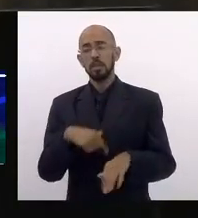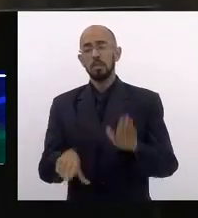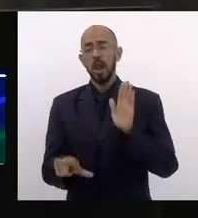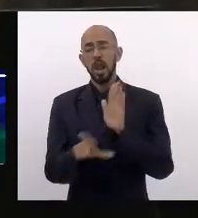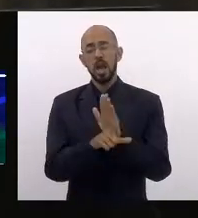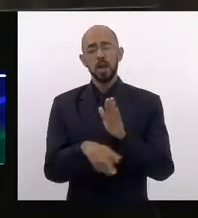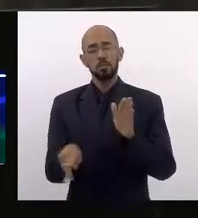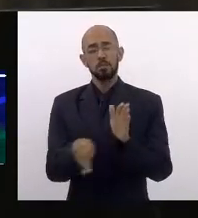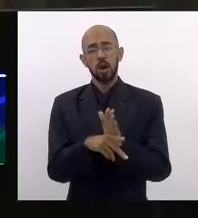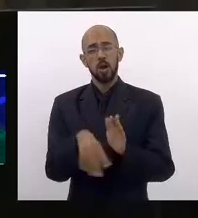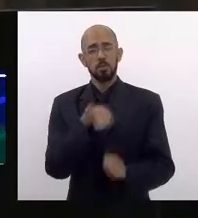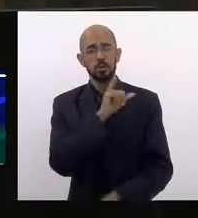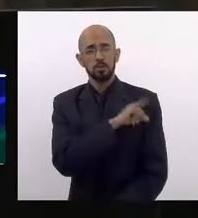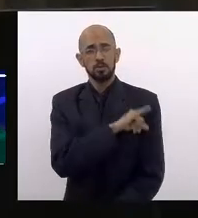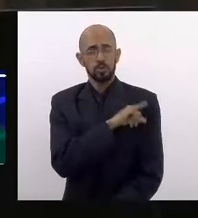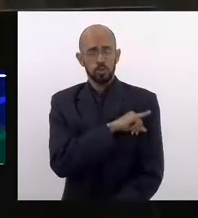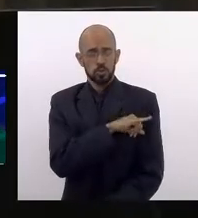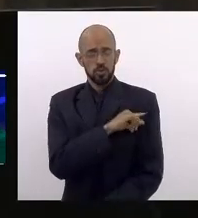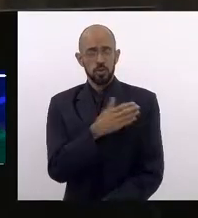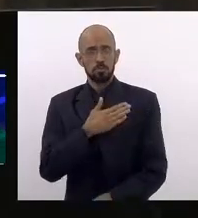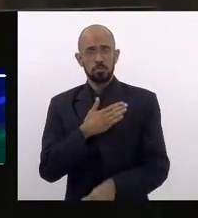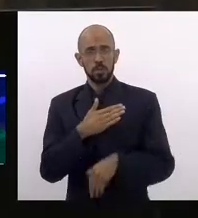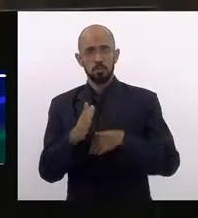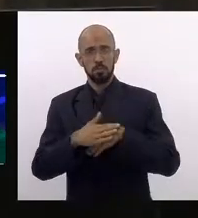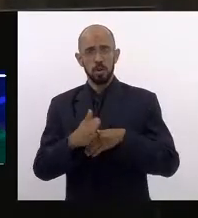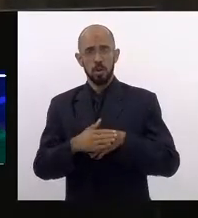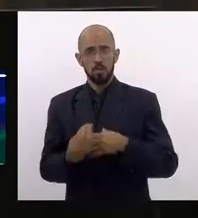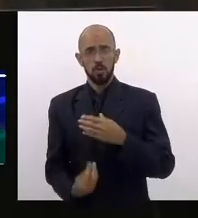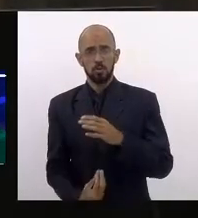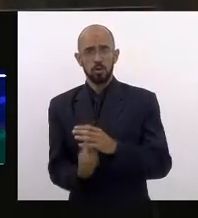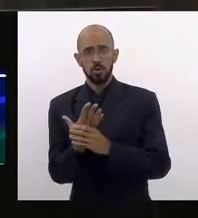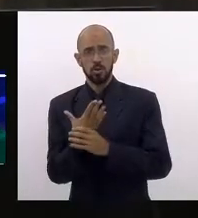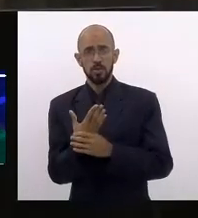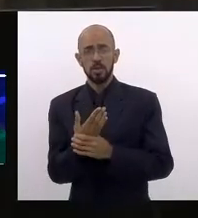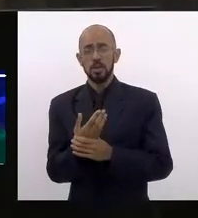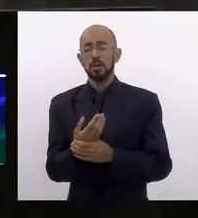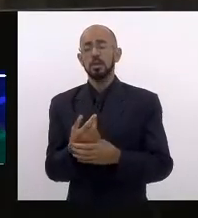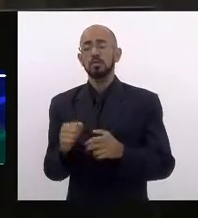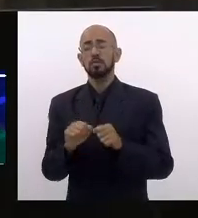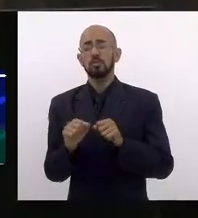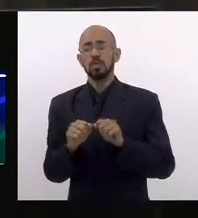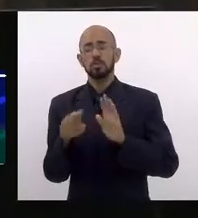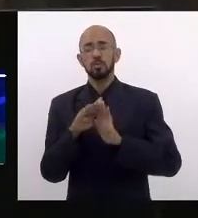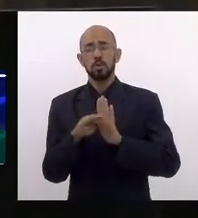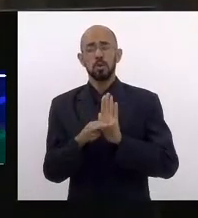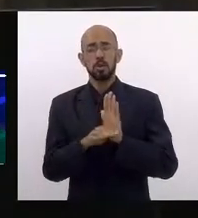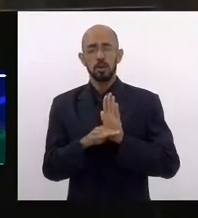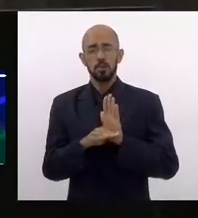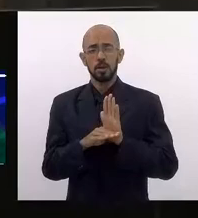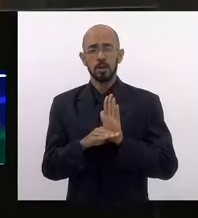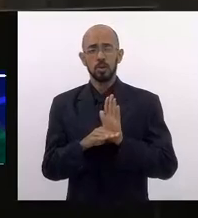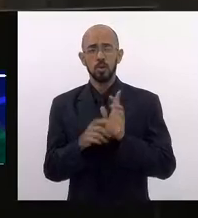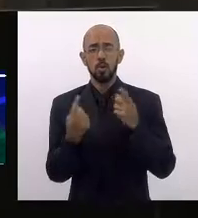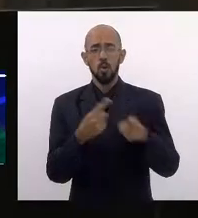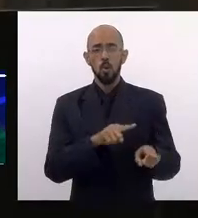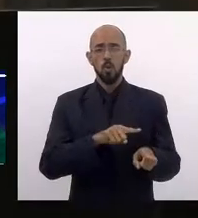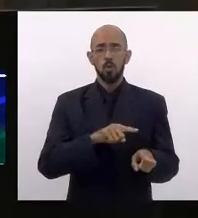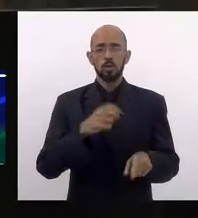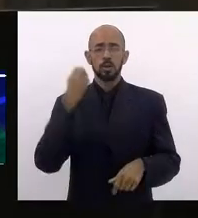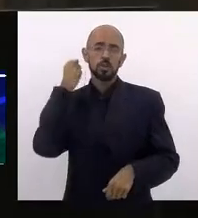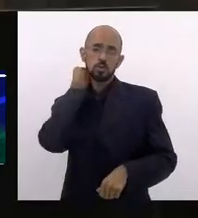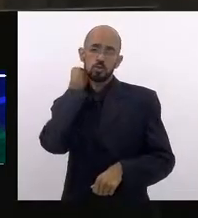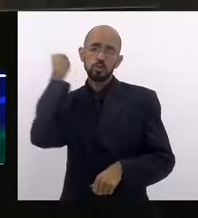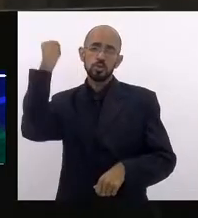Estado do Rio de Janeiro, de minha autoria, que garantiu um programa de combate a suicídio dos